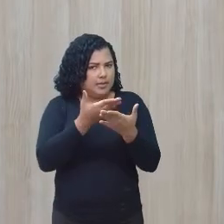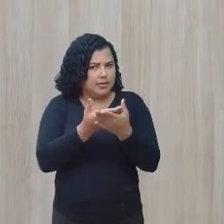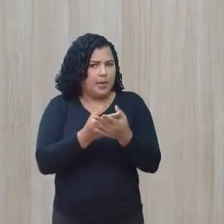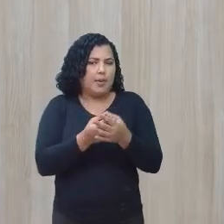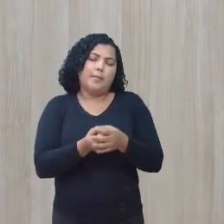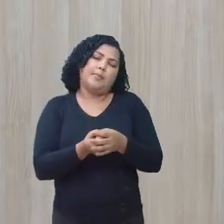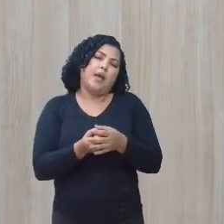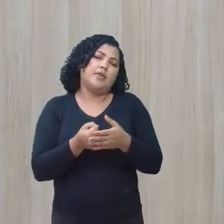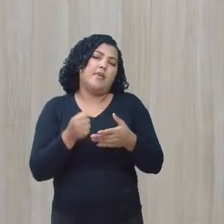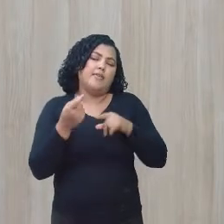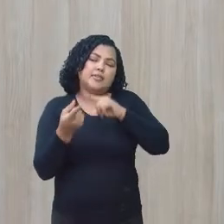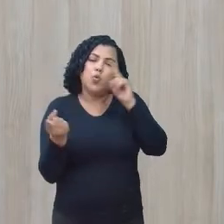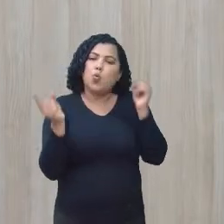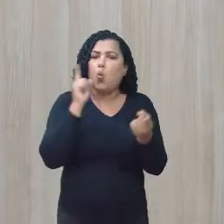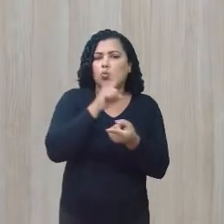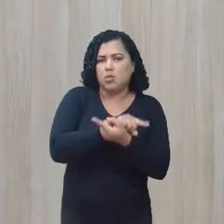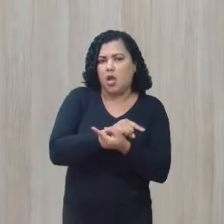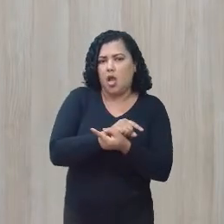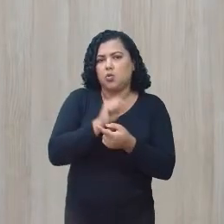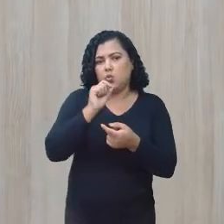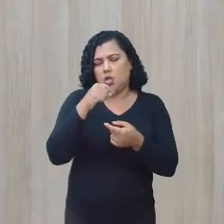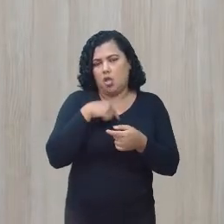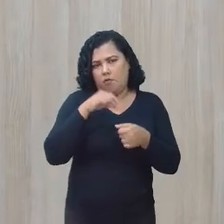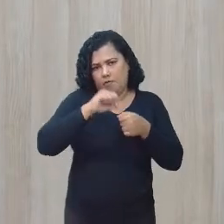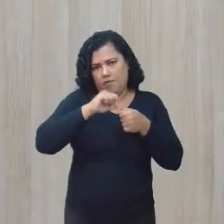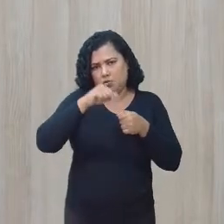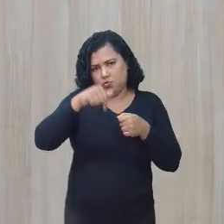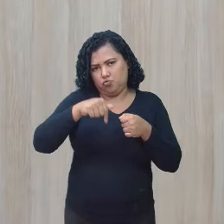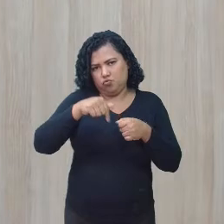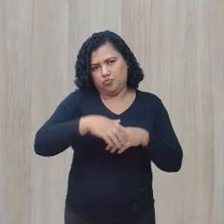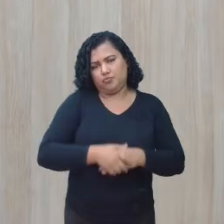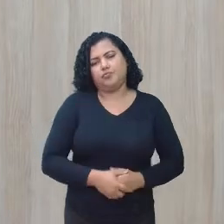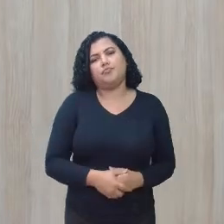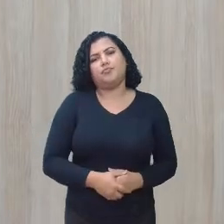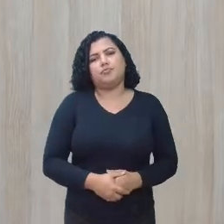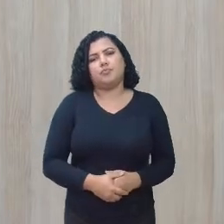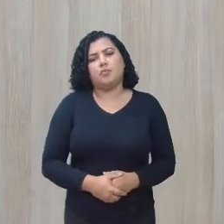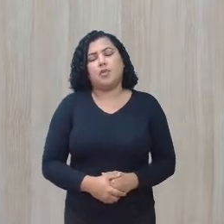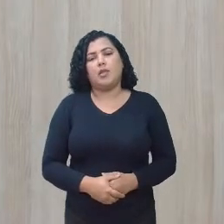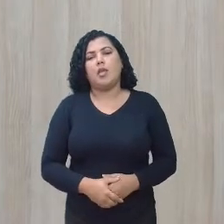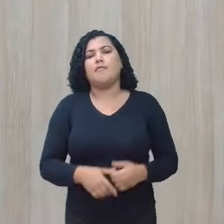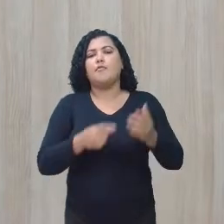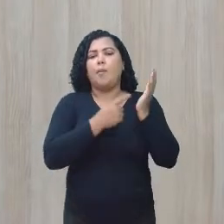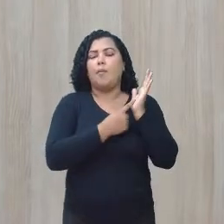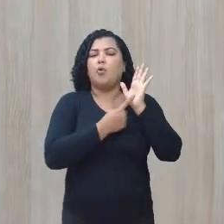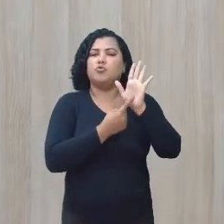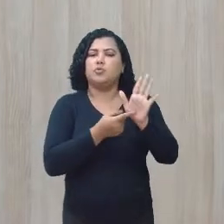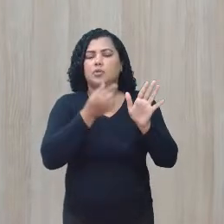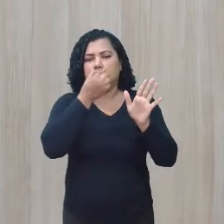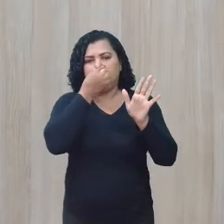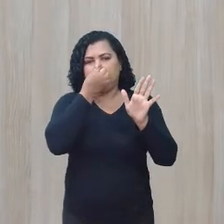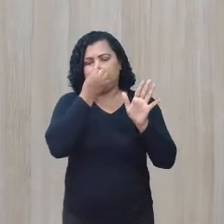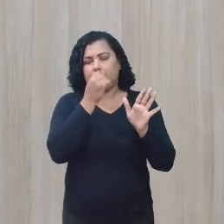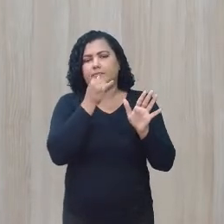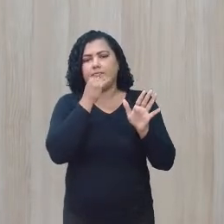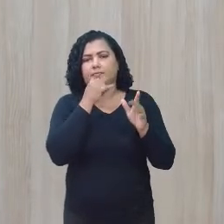você vai fazer o contrário do que eu fiz aqui. Como eu vou fazer agora uma que é partindo da operação inversa